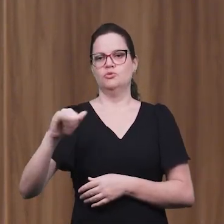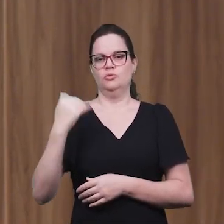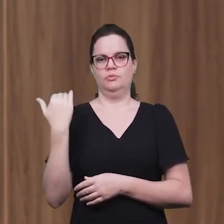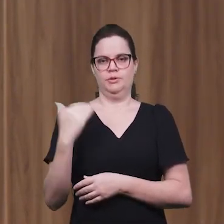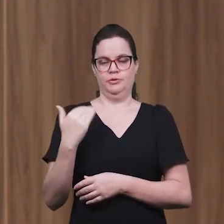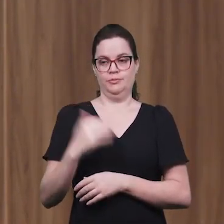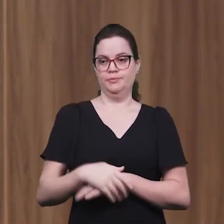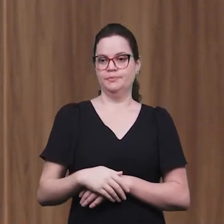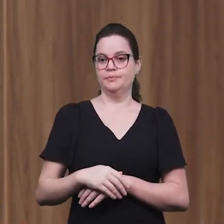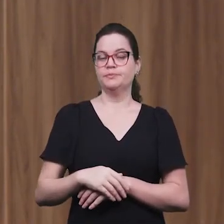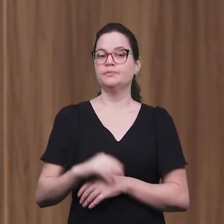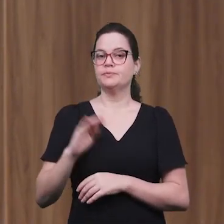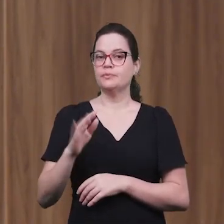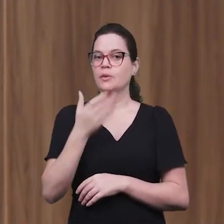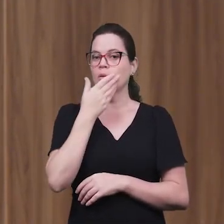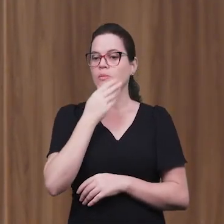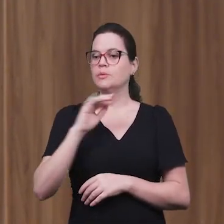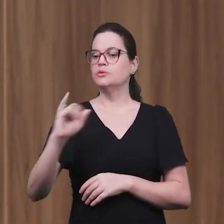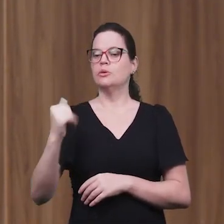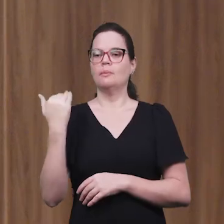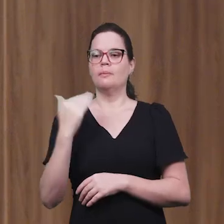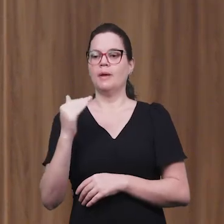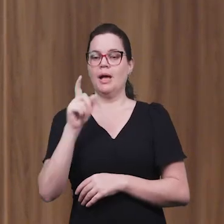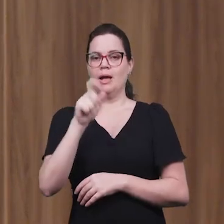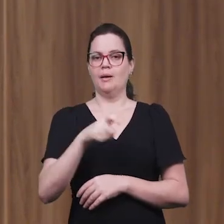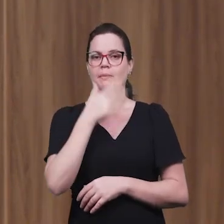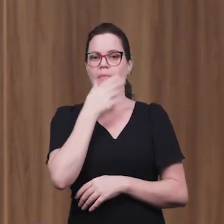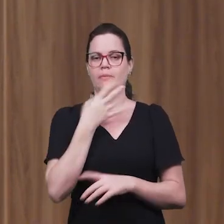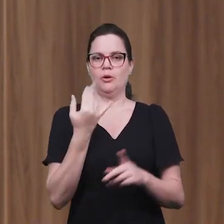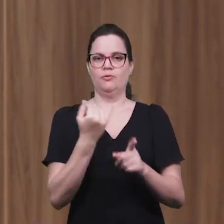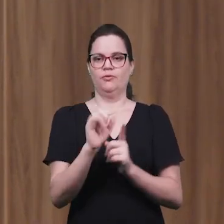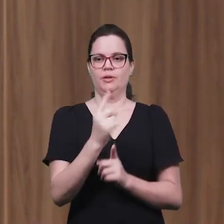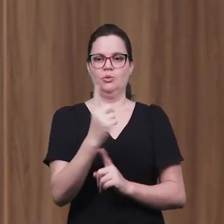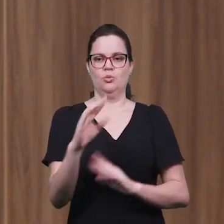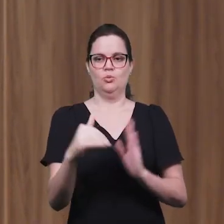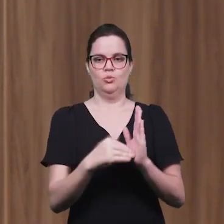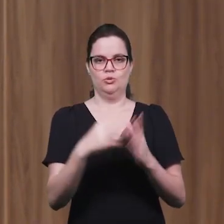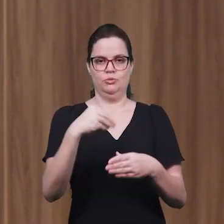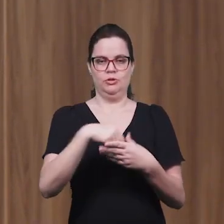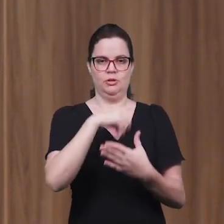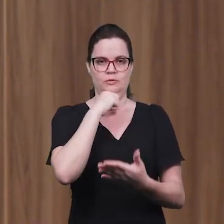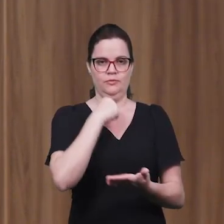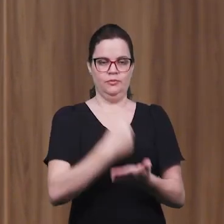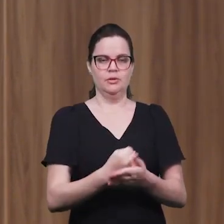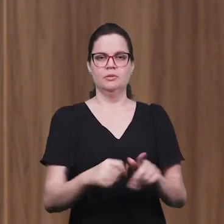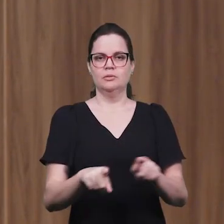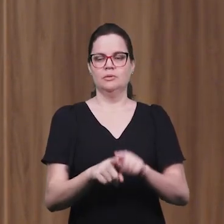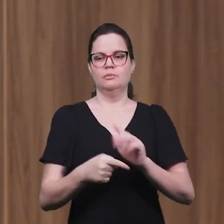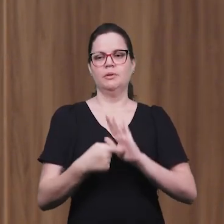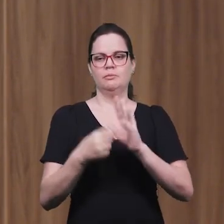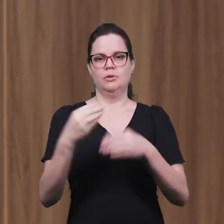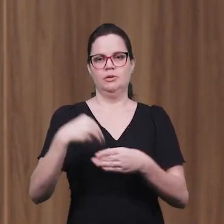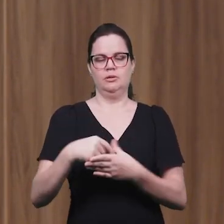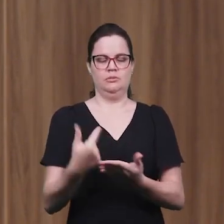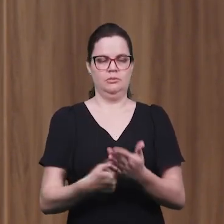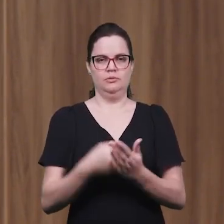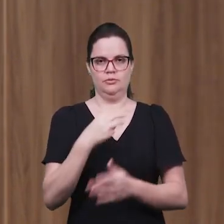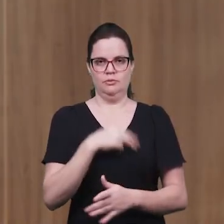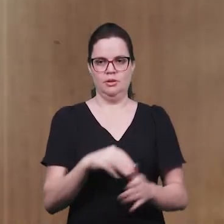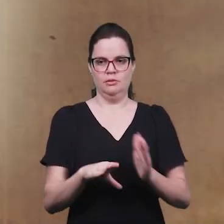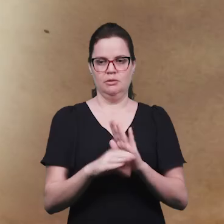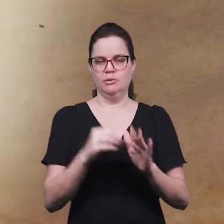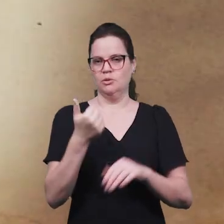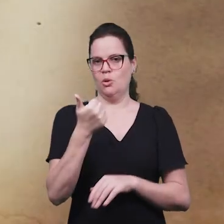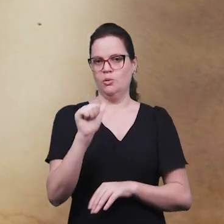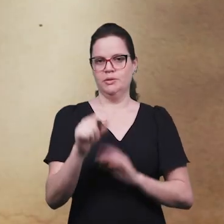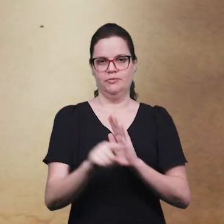João Batista foi o último profeta do Velho Testamento. Está também escrito em Mateus 11, 13,